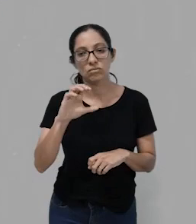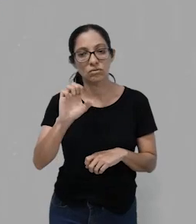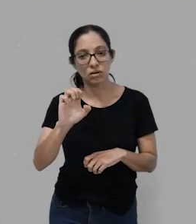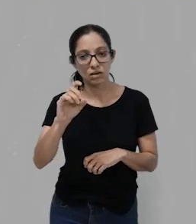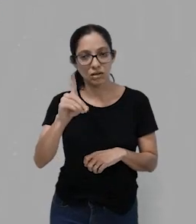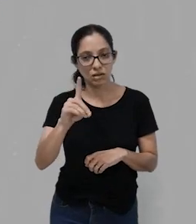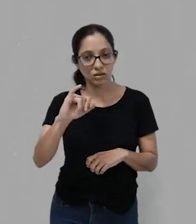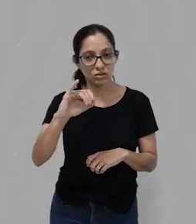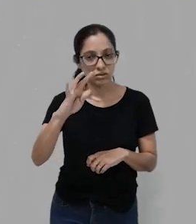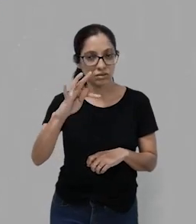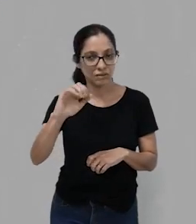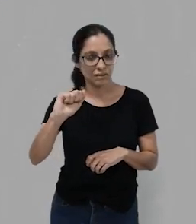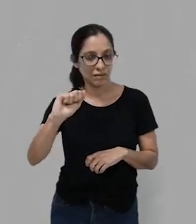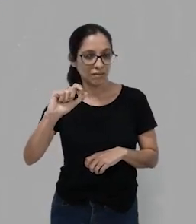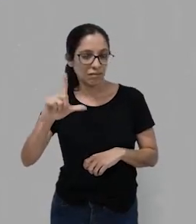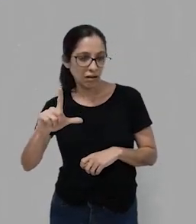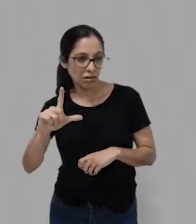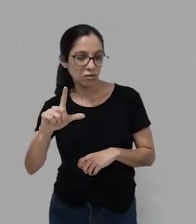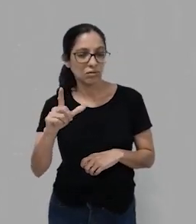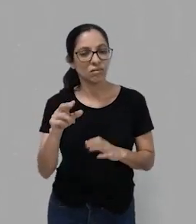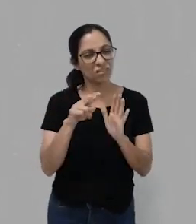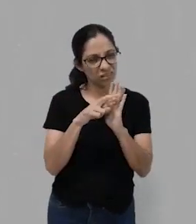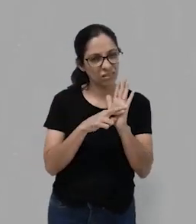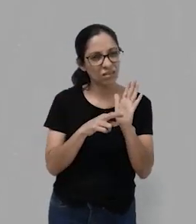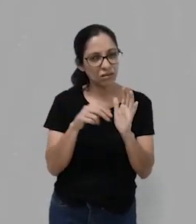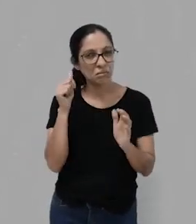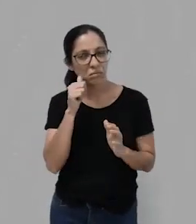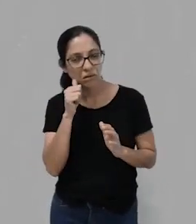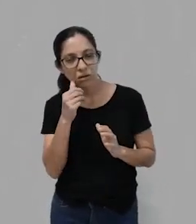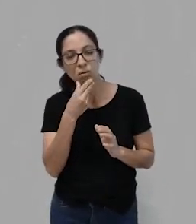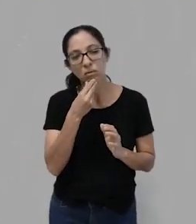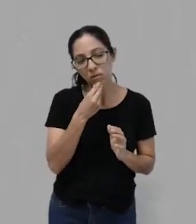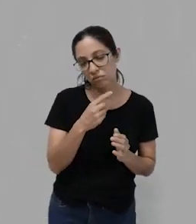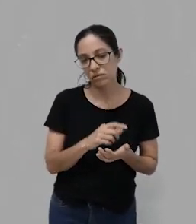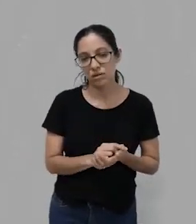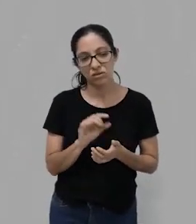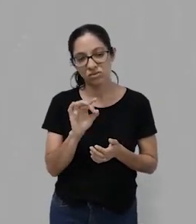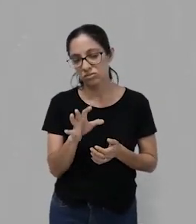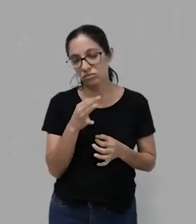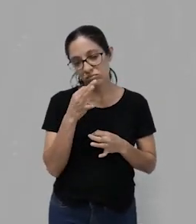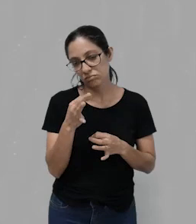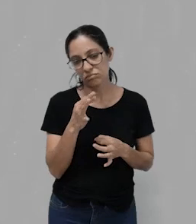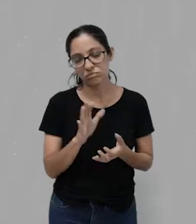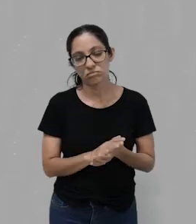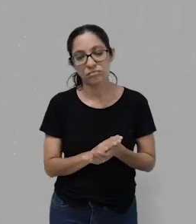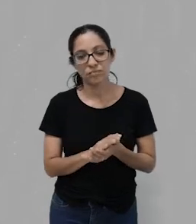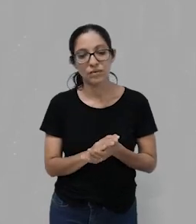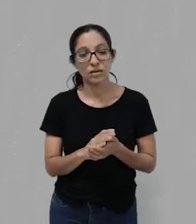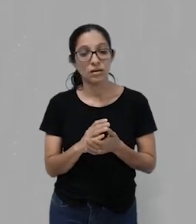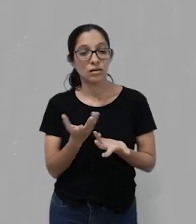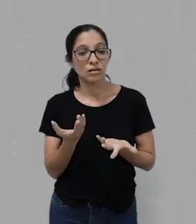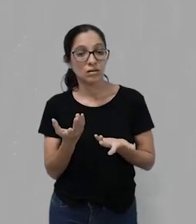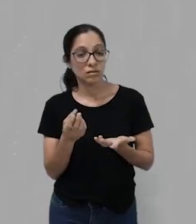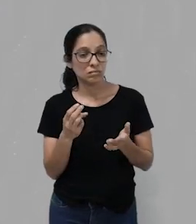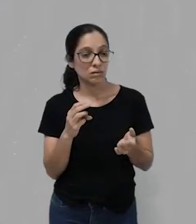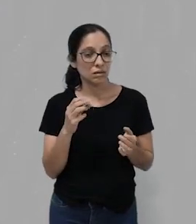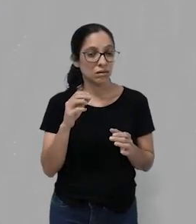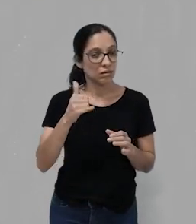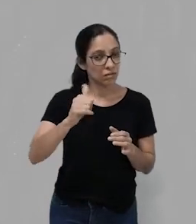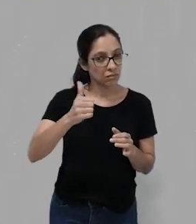as mulheres, 1,10 m para os homens. Estou chutando aqui esses valores, tá, galerinha? Então é um método de avaliar a força do